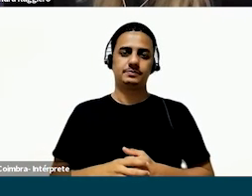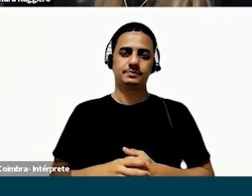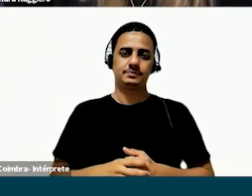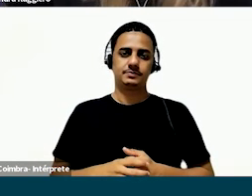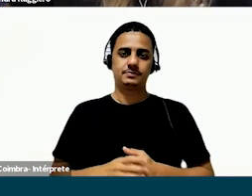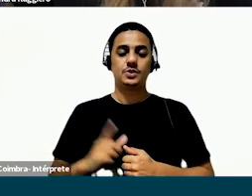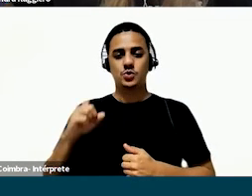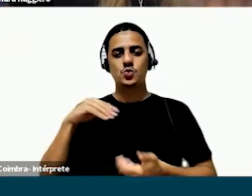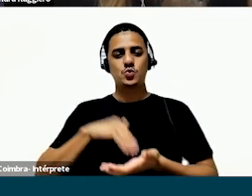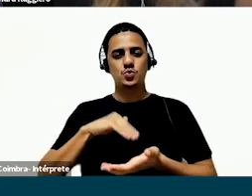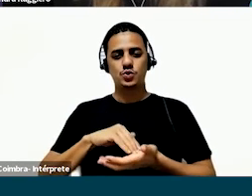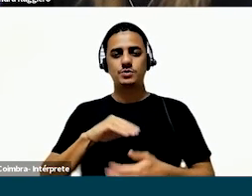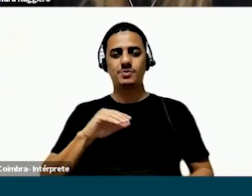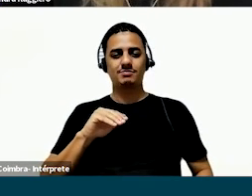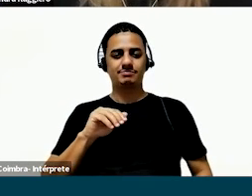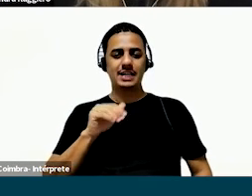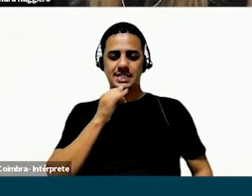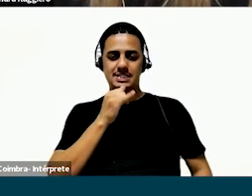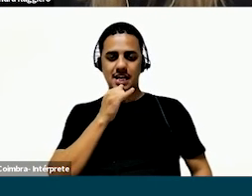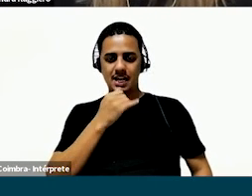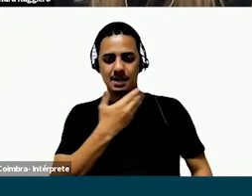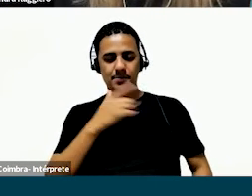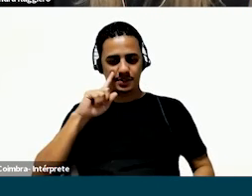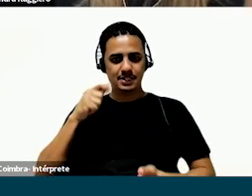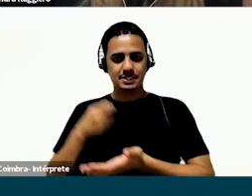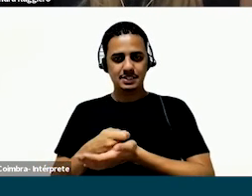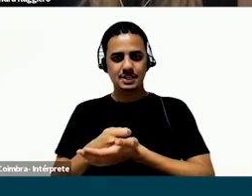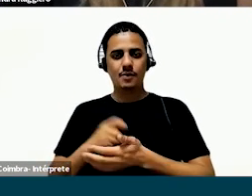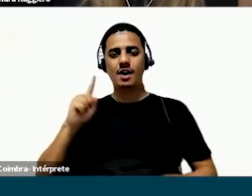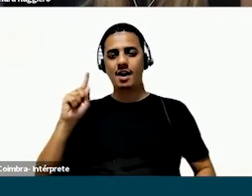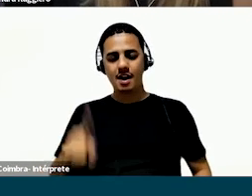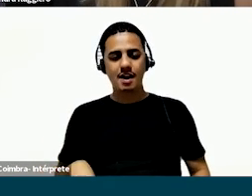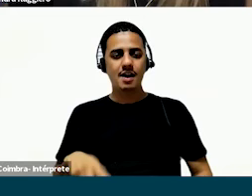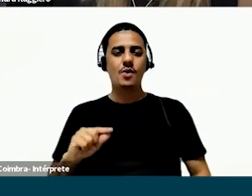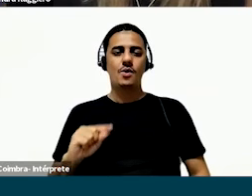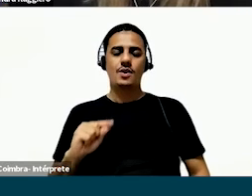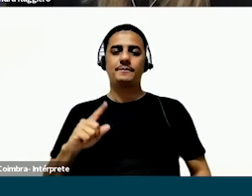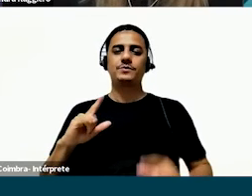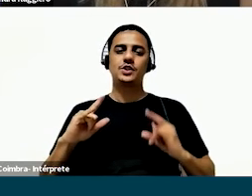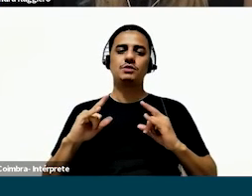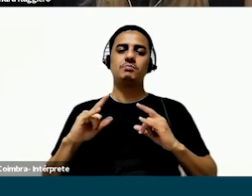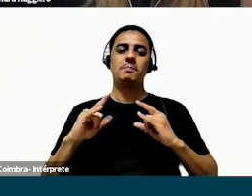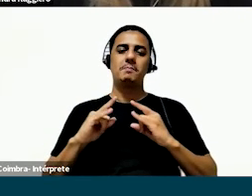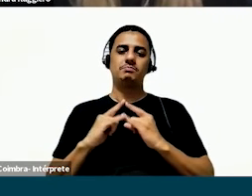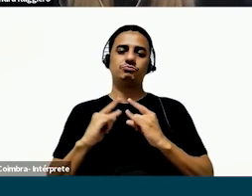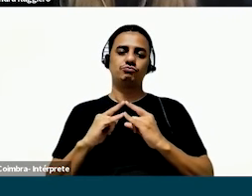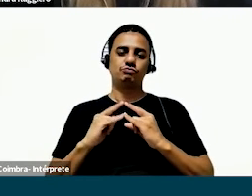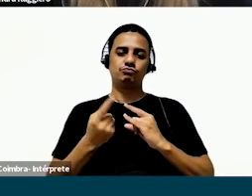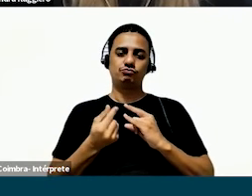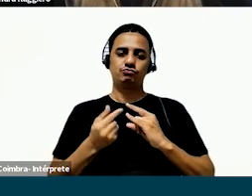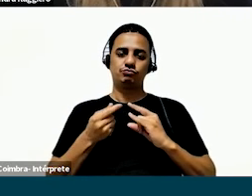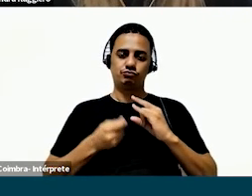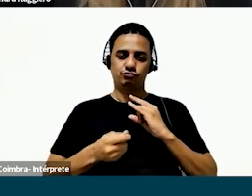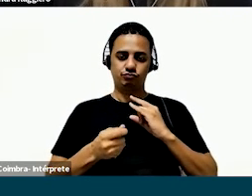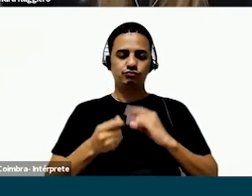ciclo. O nosso último case, atrelado a essa decisão automática, é uma instituição